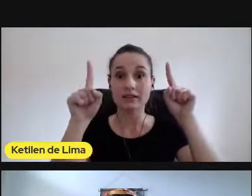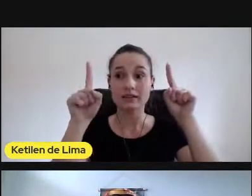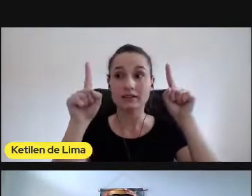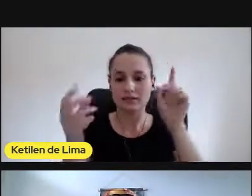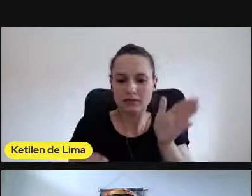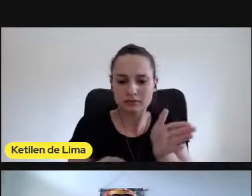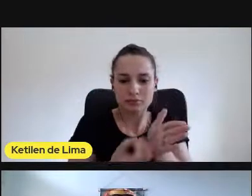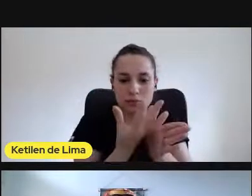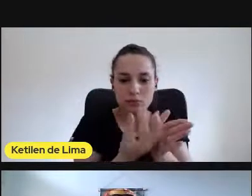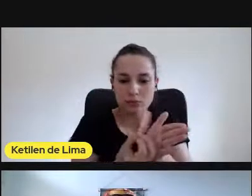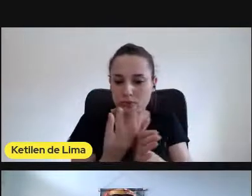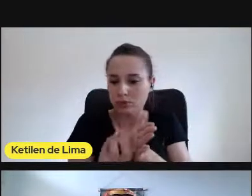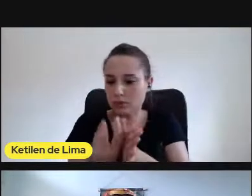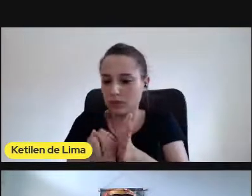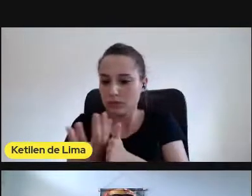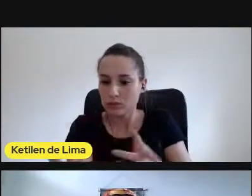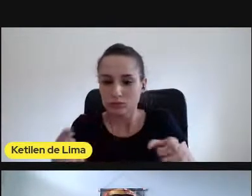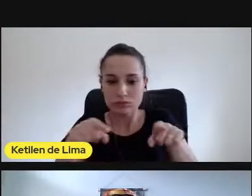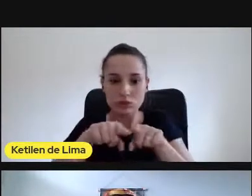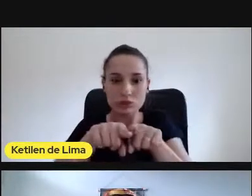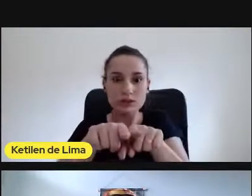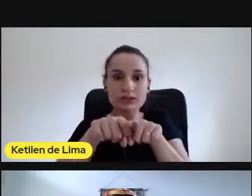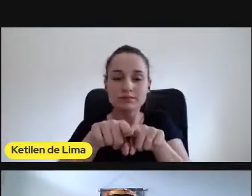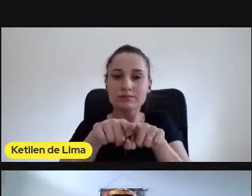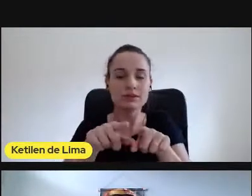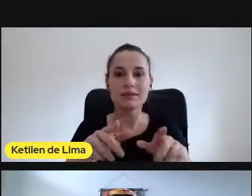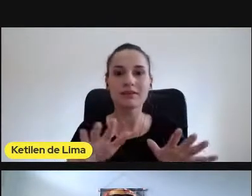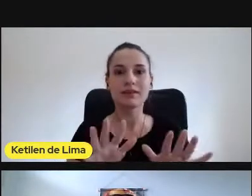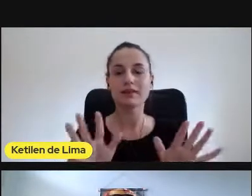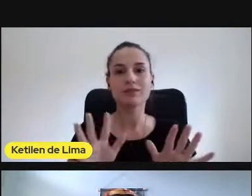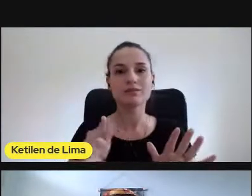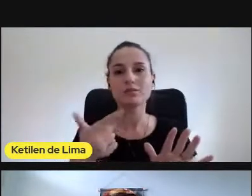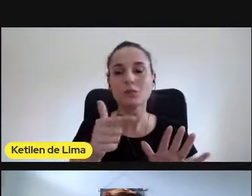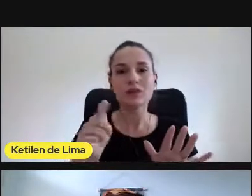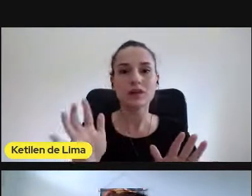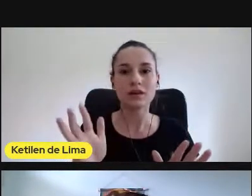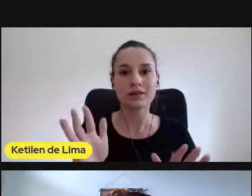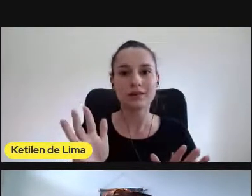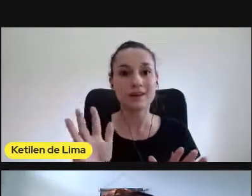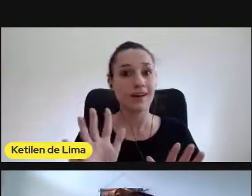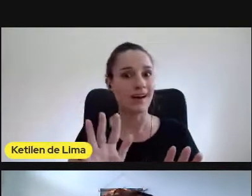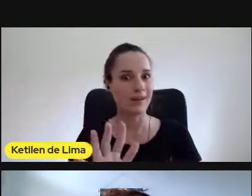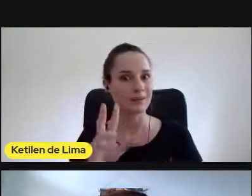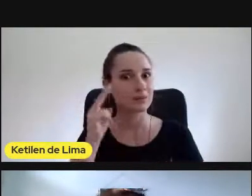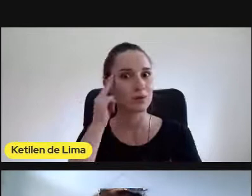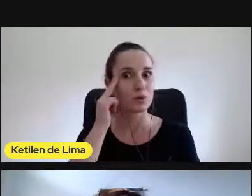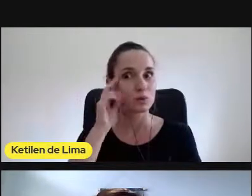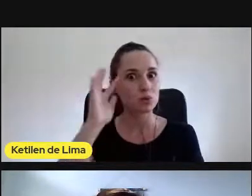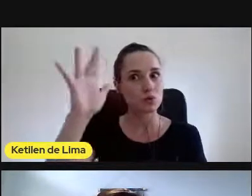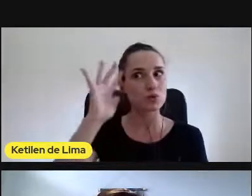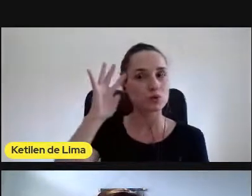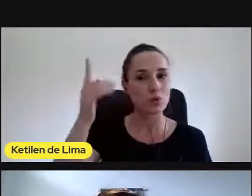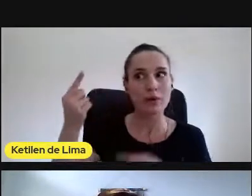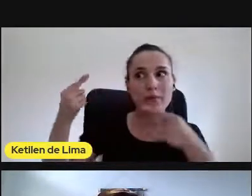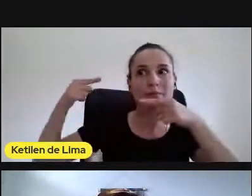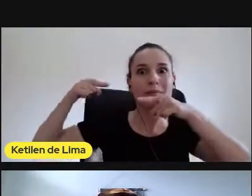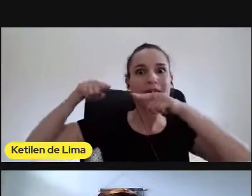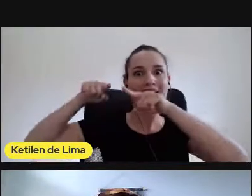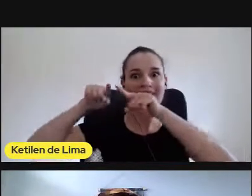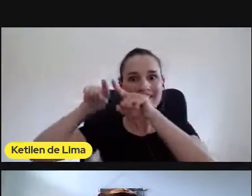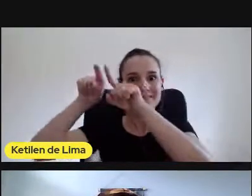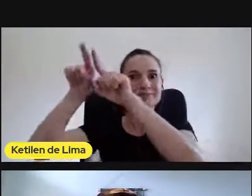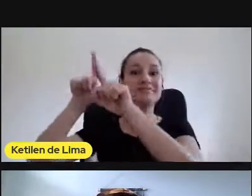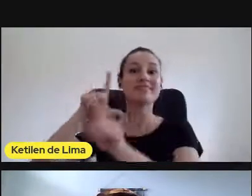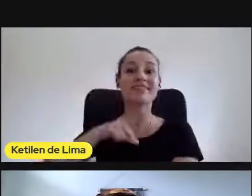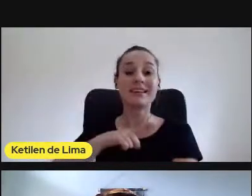elas coexistirem. Mas no sonho, elas podem coexistir. Coisas que são paradoxais, que são